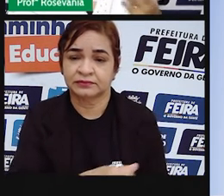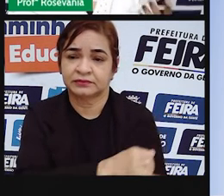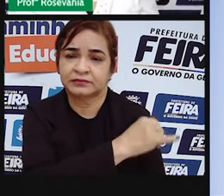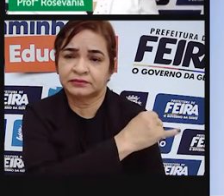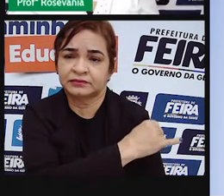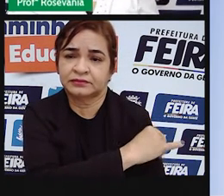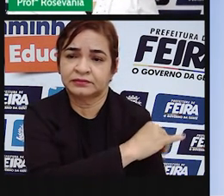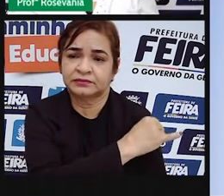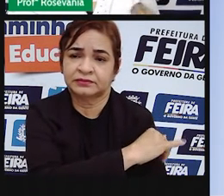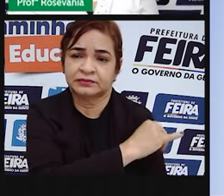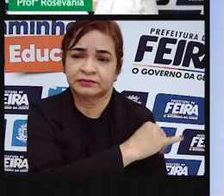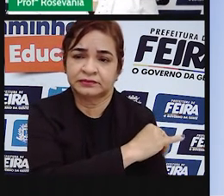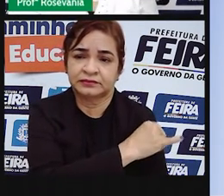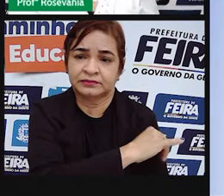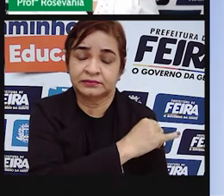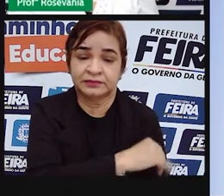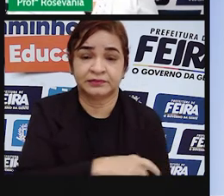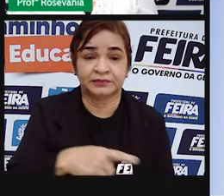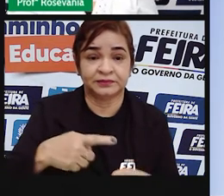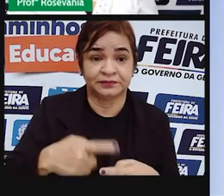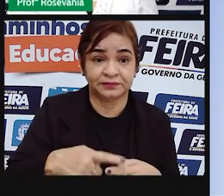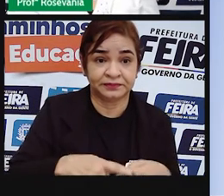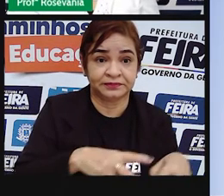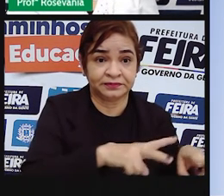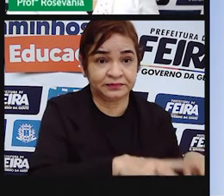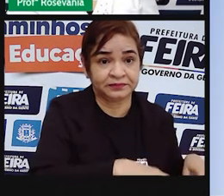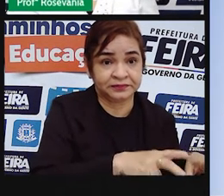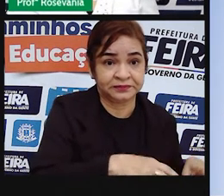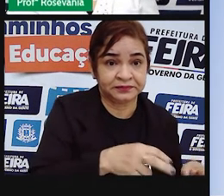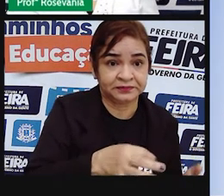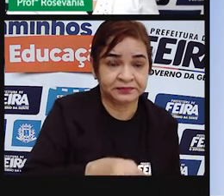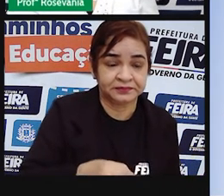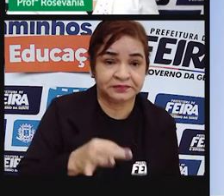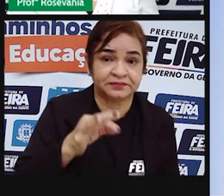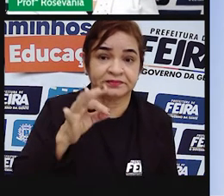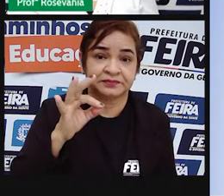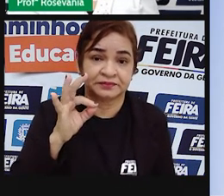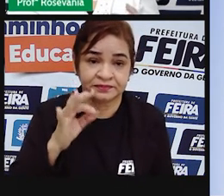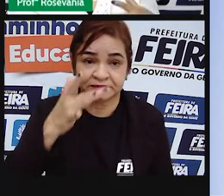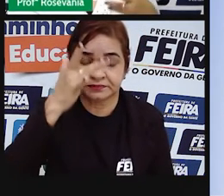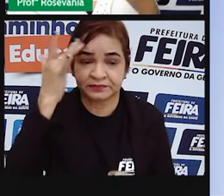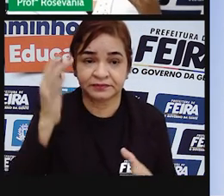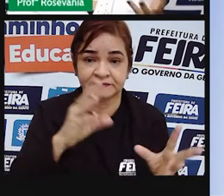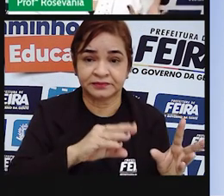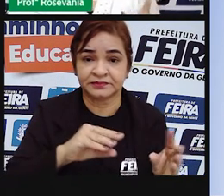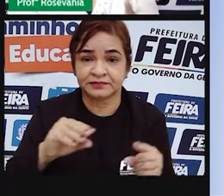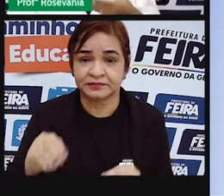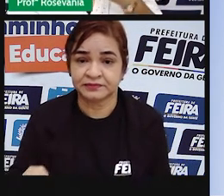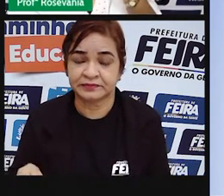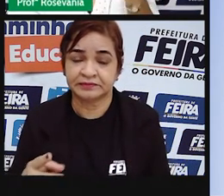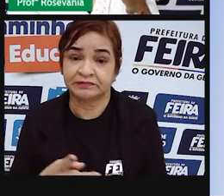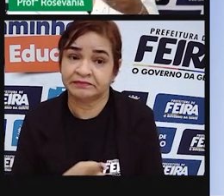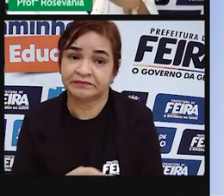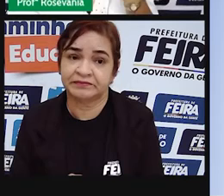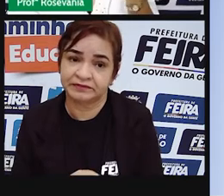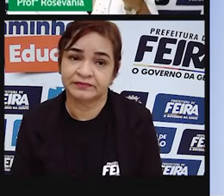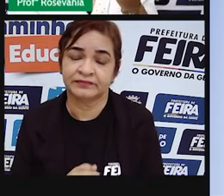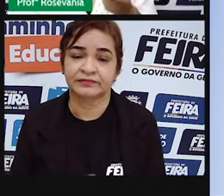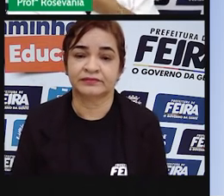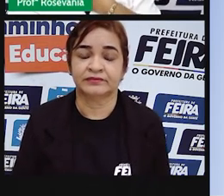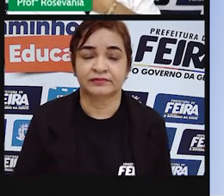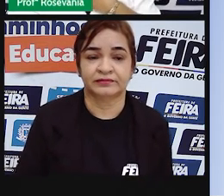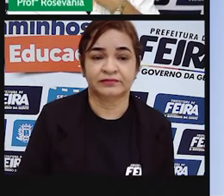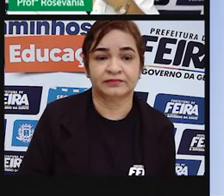por conta Neto próprio desenvolvimento do café e aí tava formando tava tem um processo de urbanização